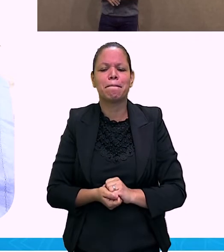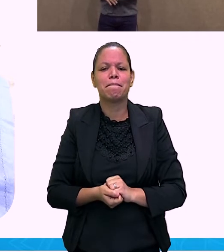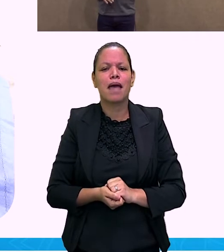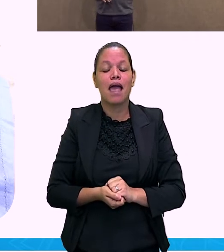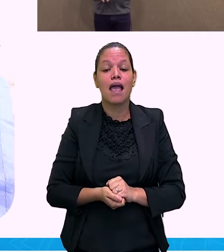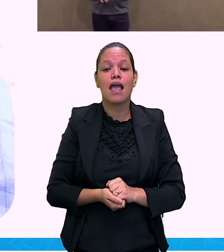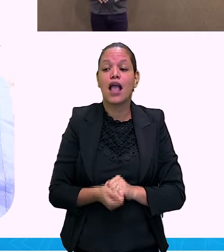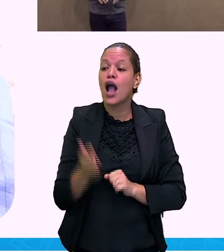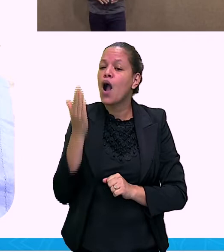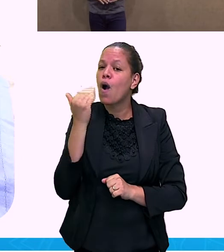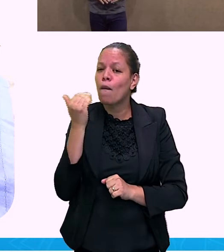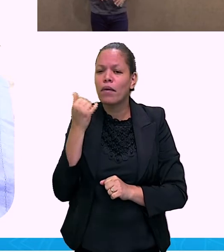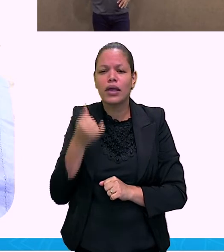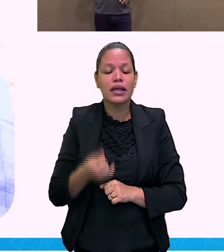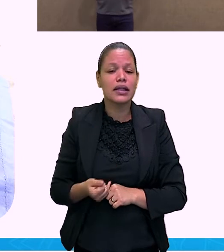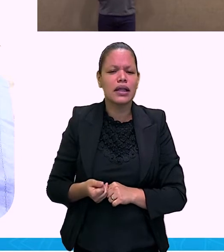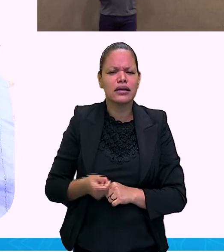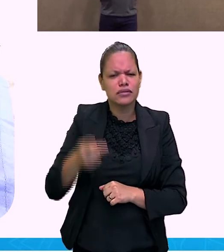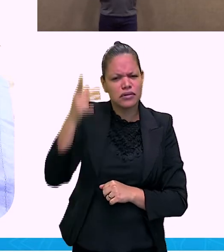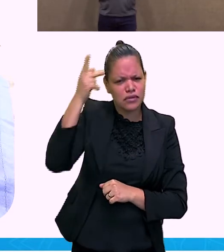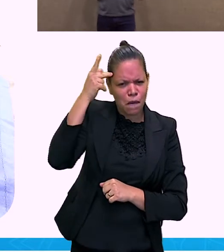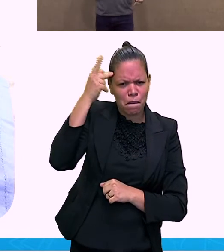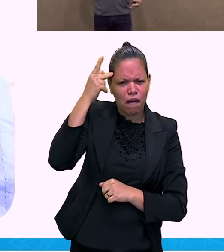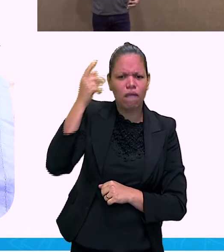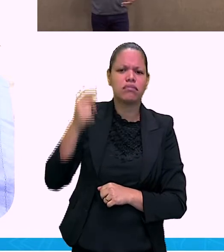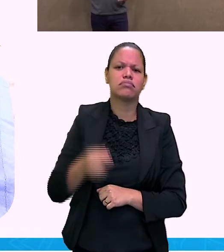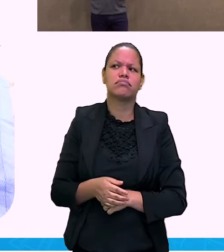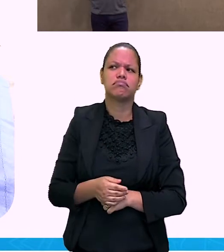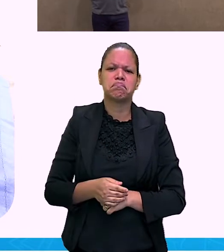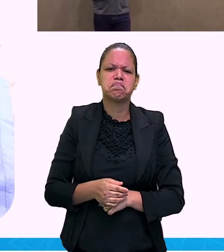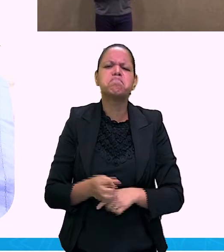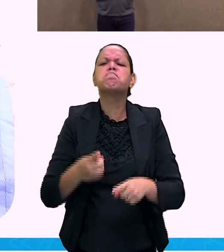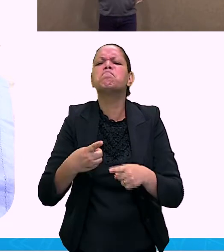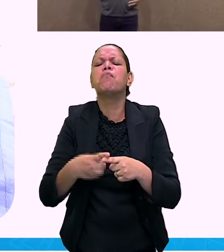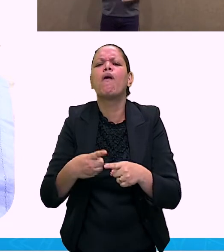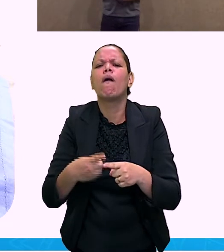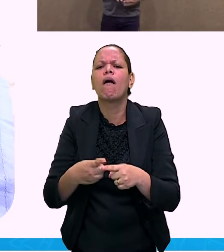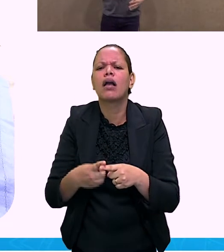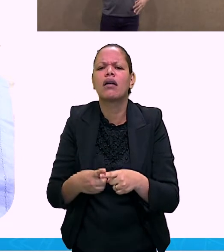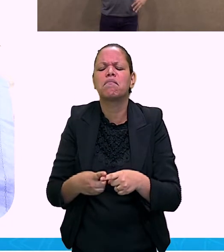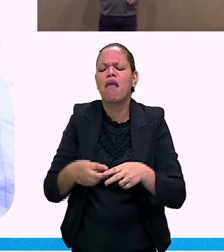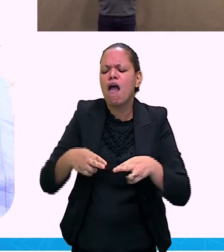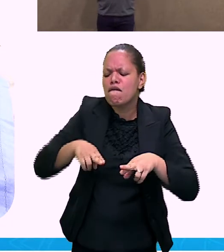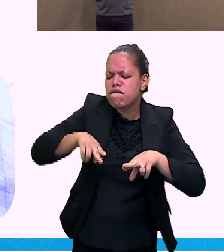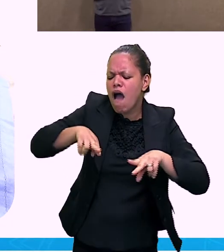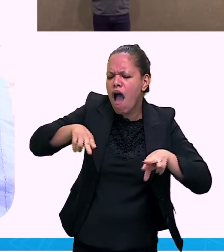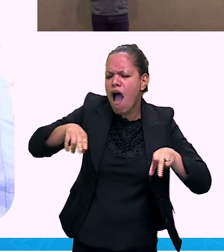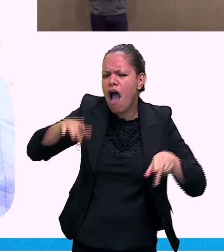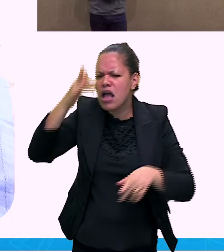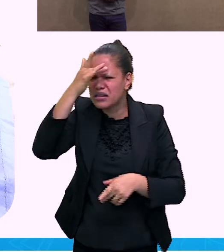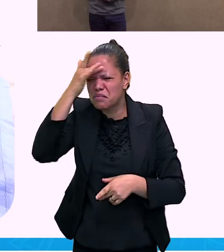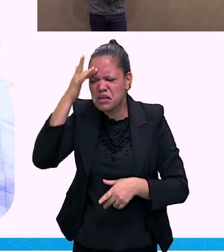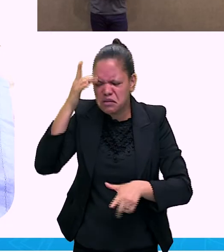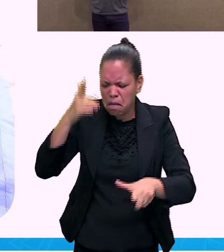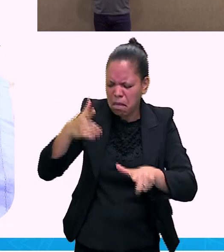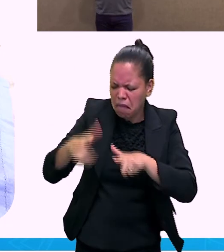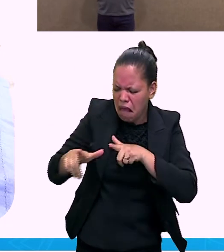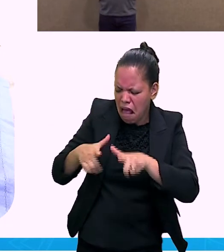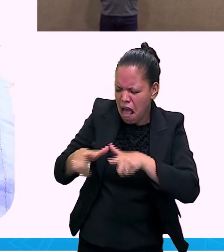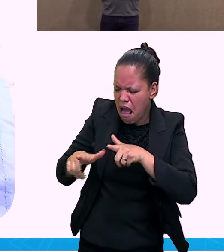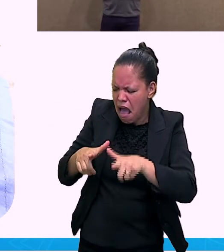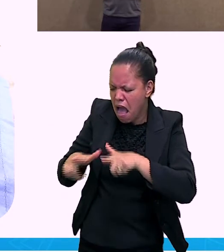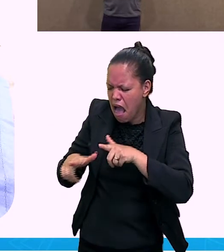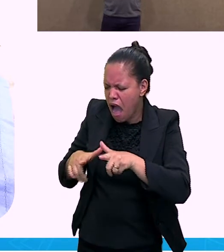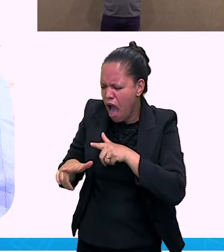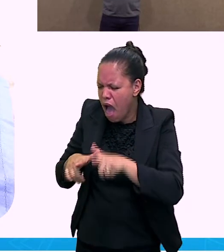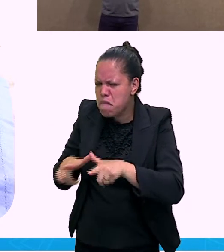Esse prato é bastante conhecido lá porque várias pessoas, como trabalham horas por dia, né, é uma cidade muito movimentada, então tem que ser